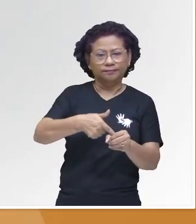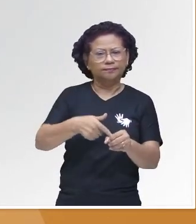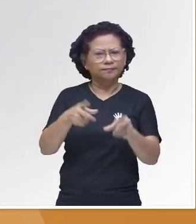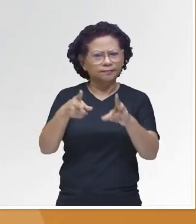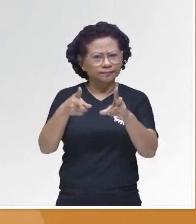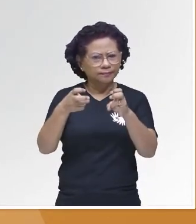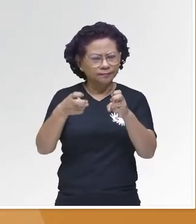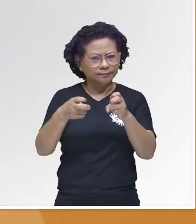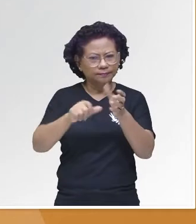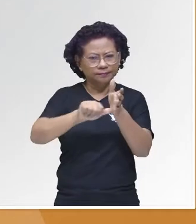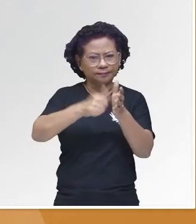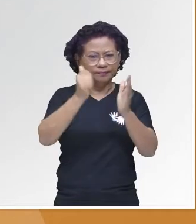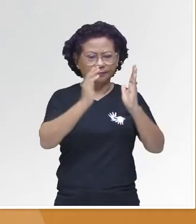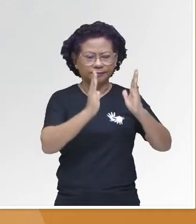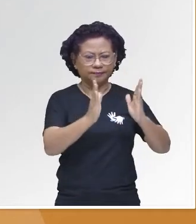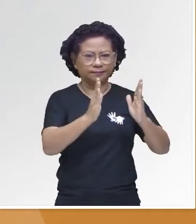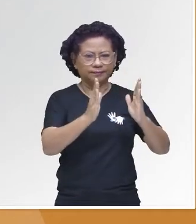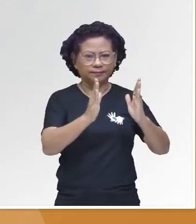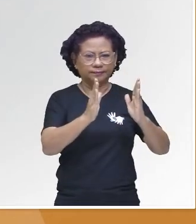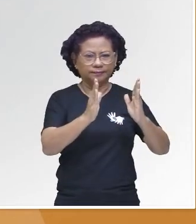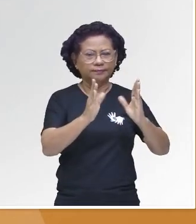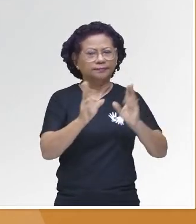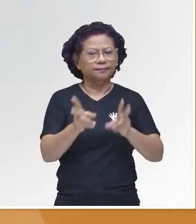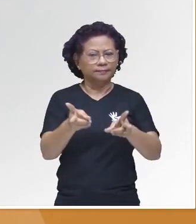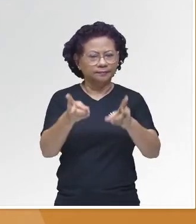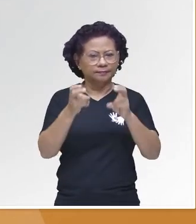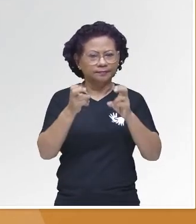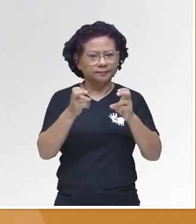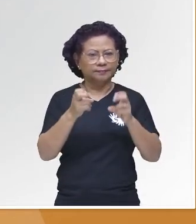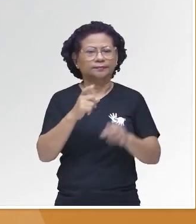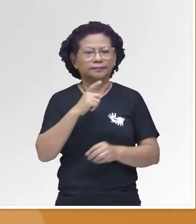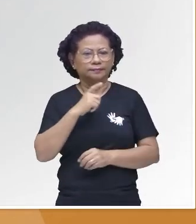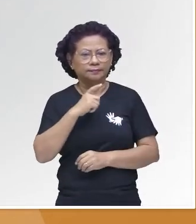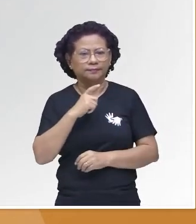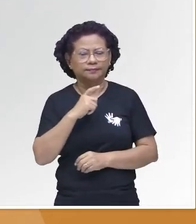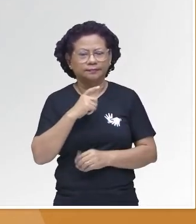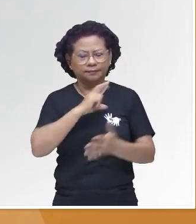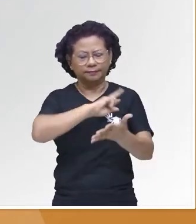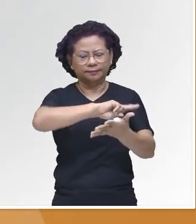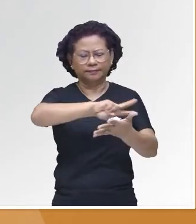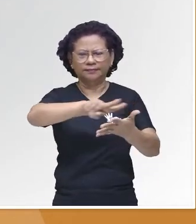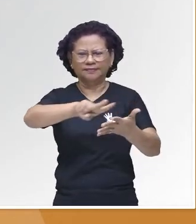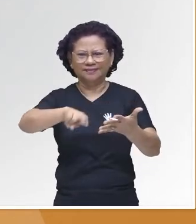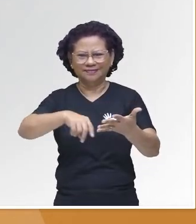Nessa primeira imagem aqui, nós vamos ter, vocês estão vendo